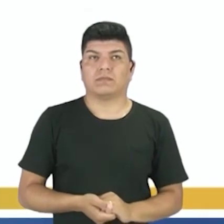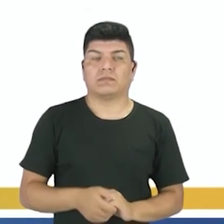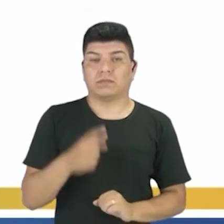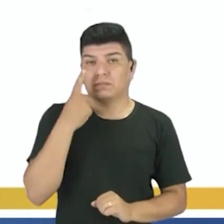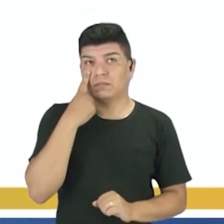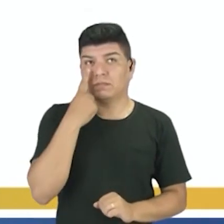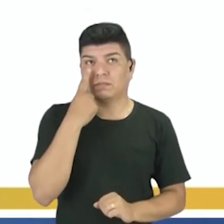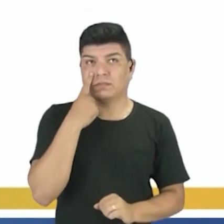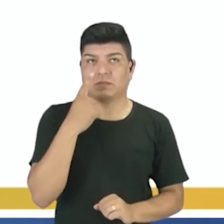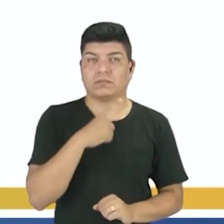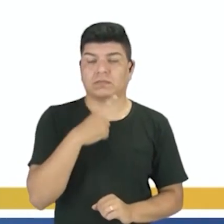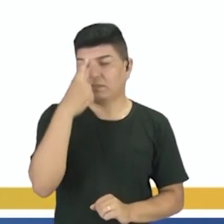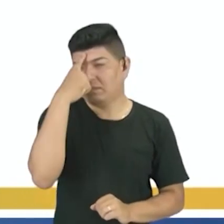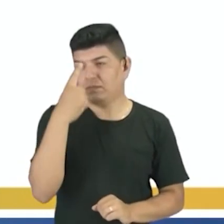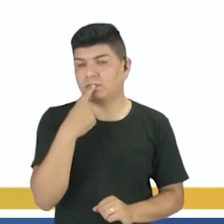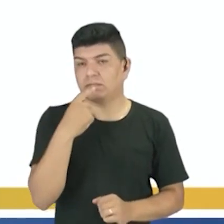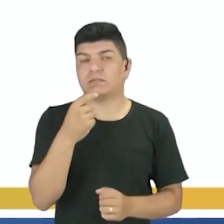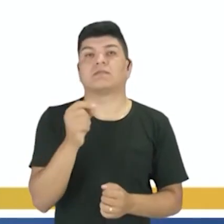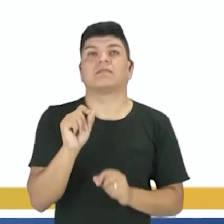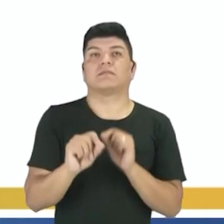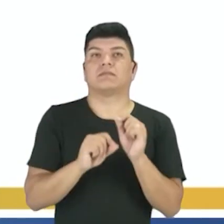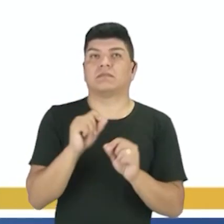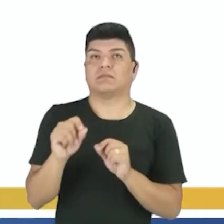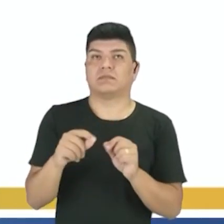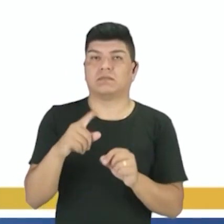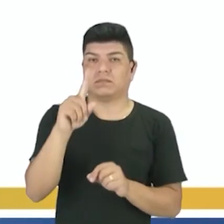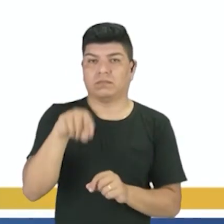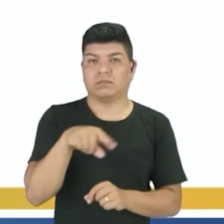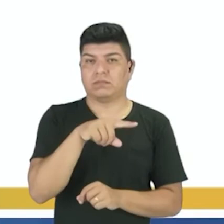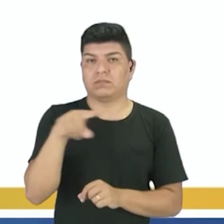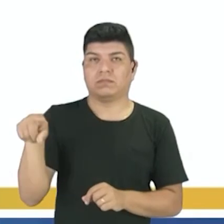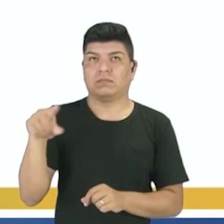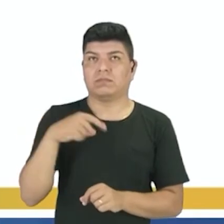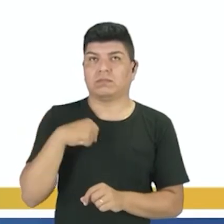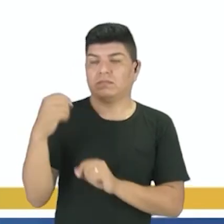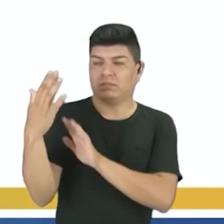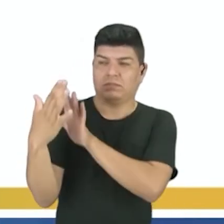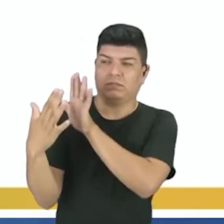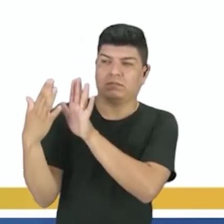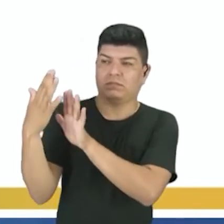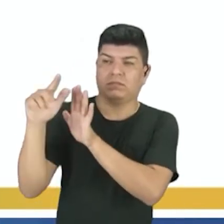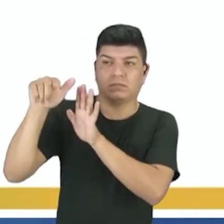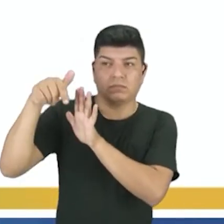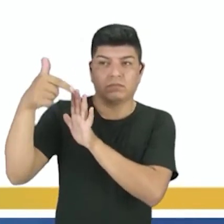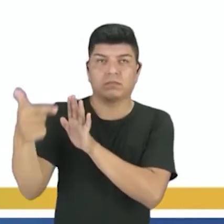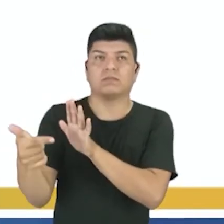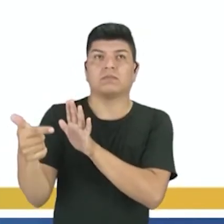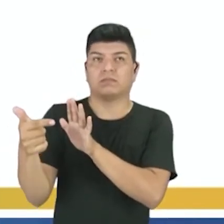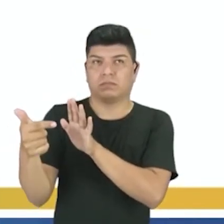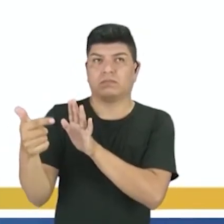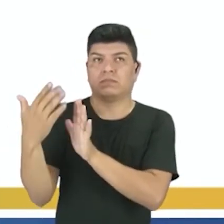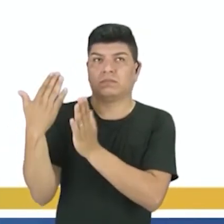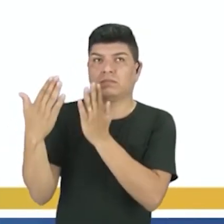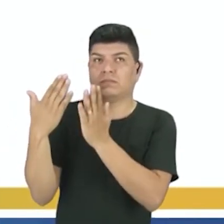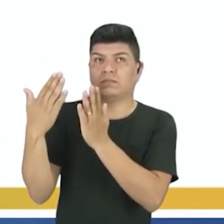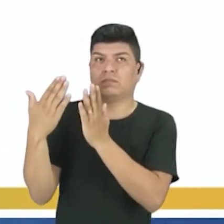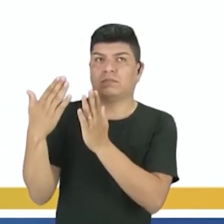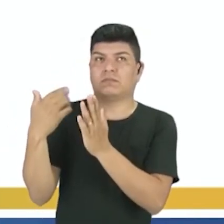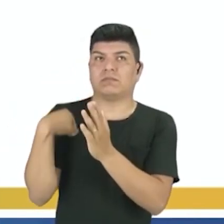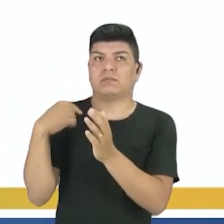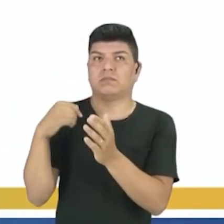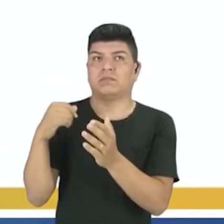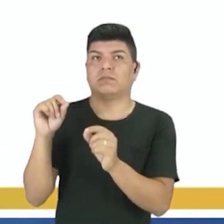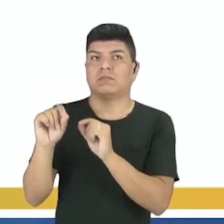Então observe que quando temos figuras no plano cartesiano e que uma delas é o reflexo da outra em relação a um dos eixos